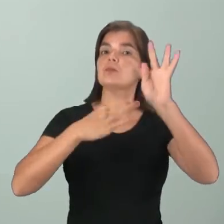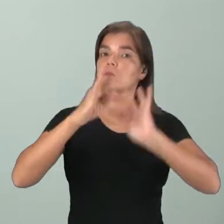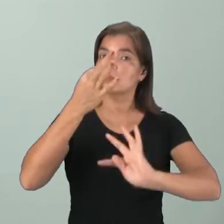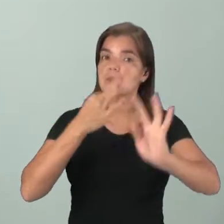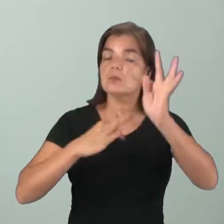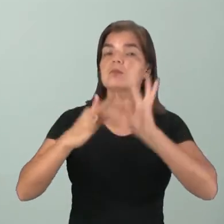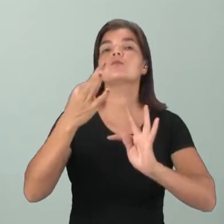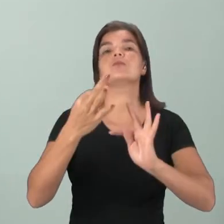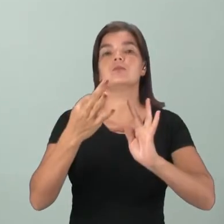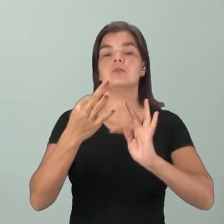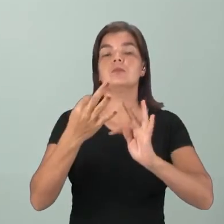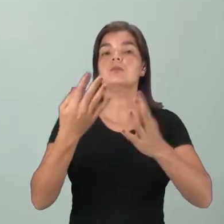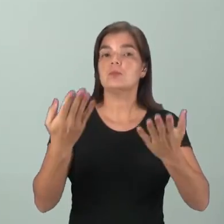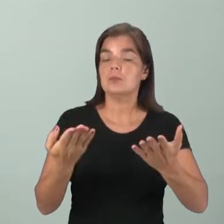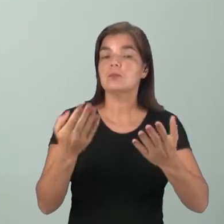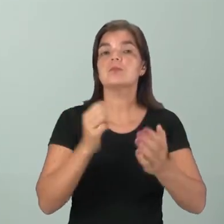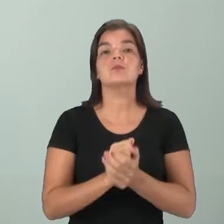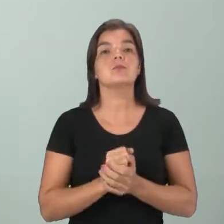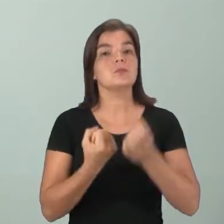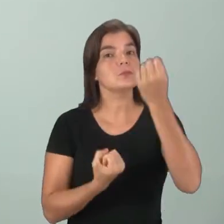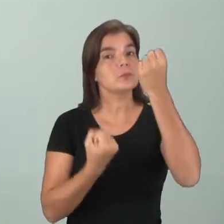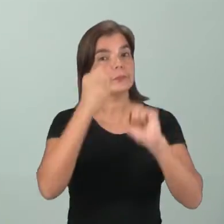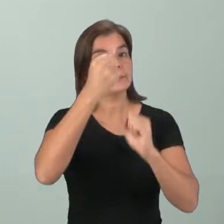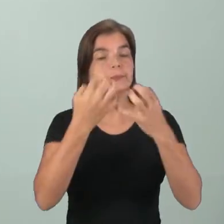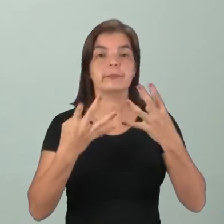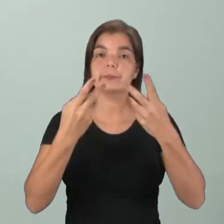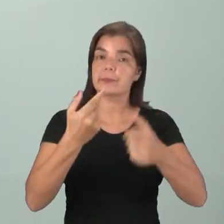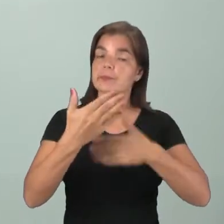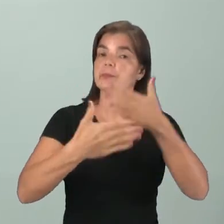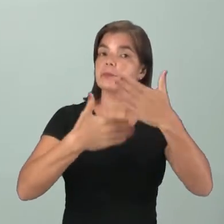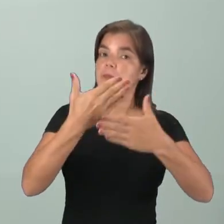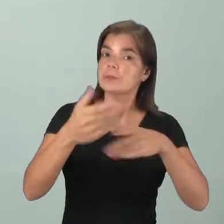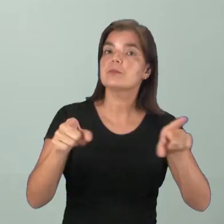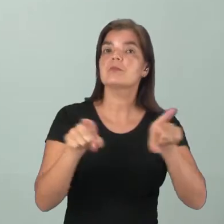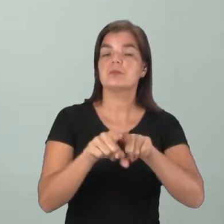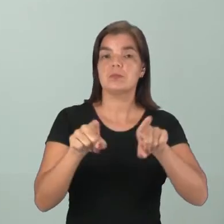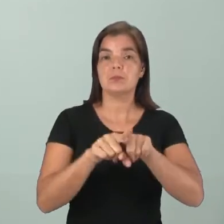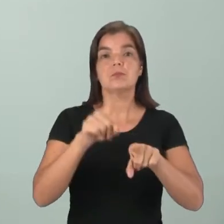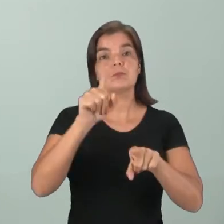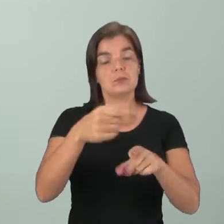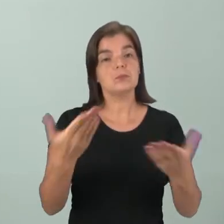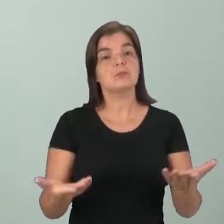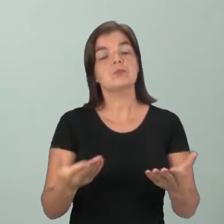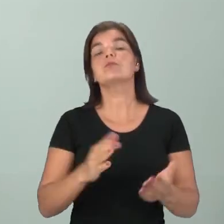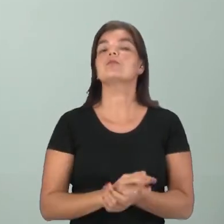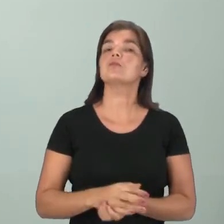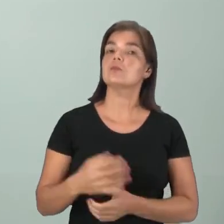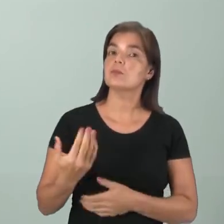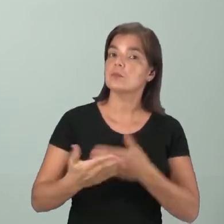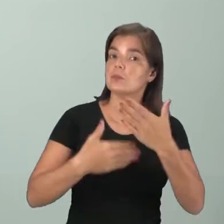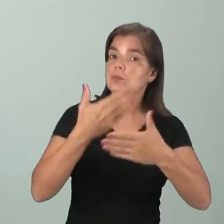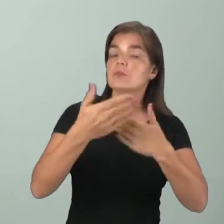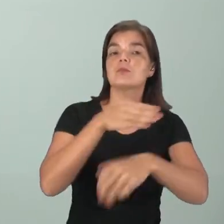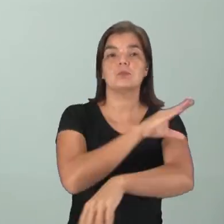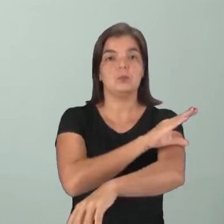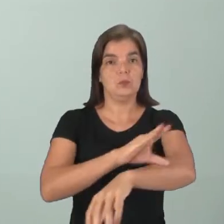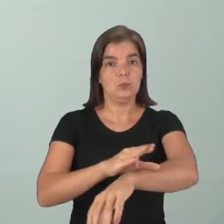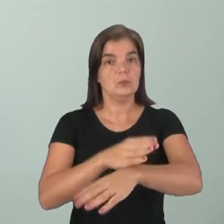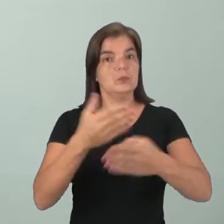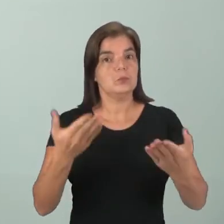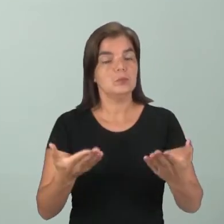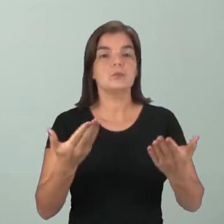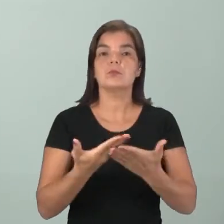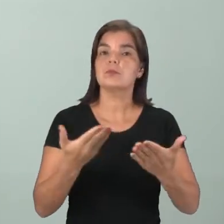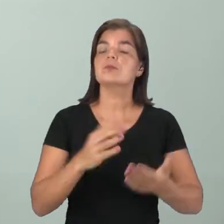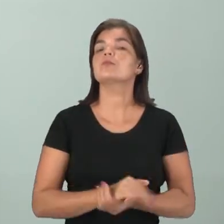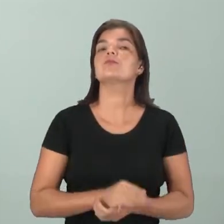trazer avanços tecnológicos, formas de produção, é chamado de industrial. Todo esse processo industrial é um processo que marca também essa